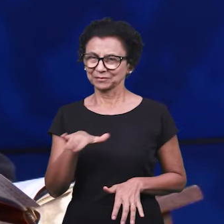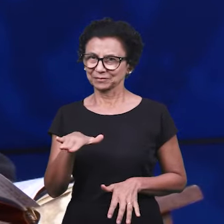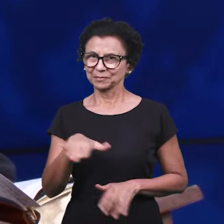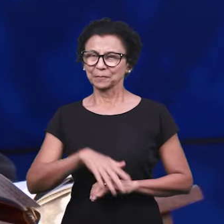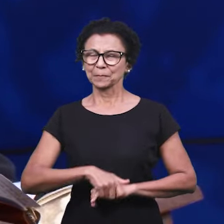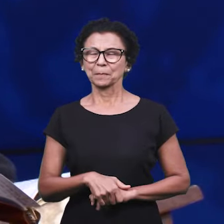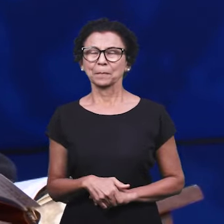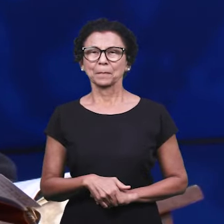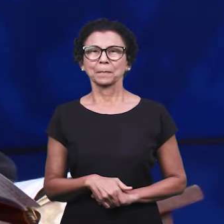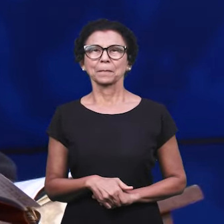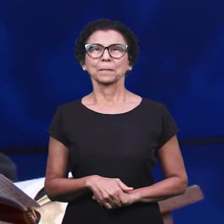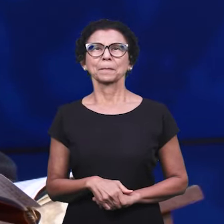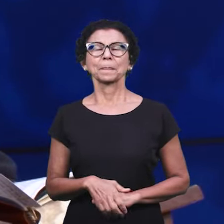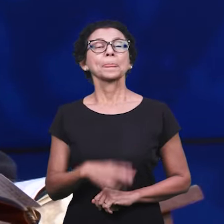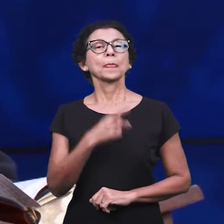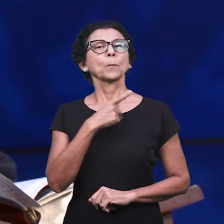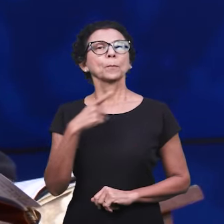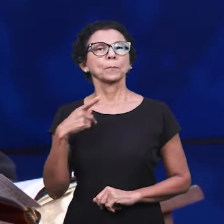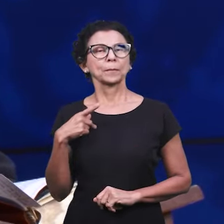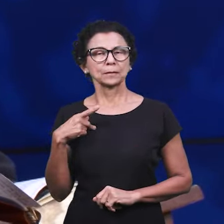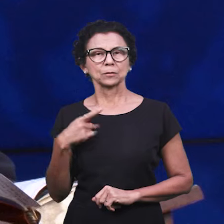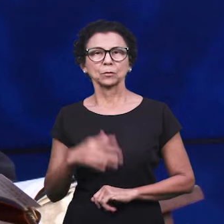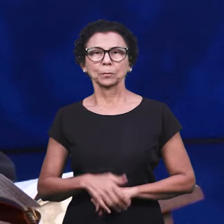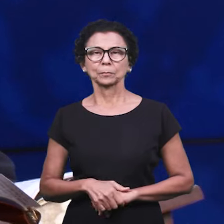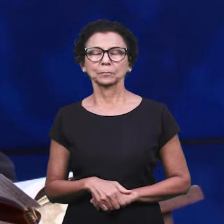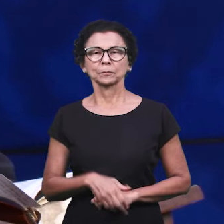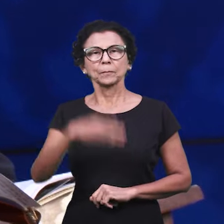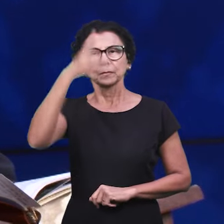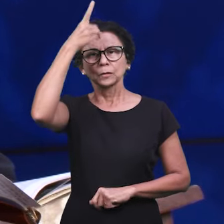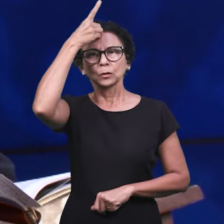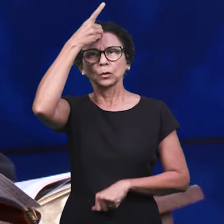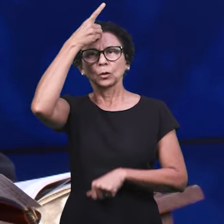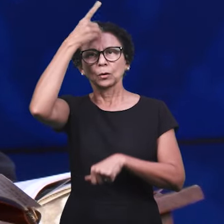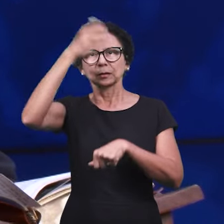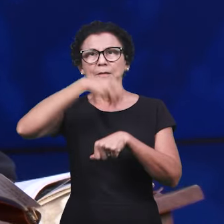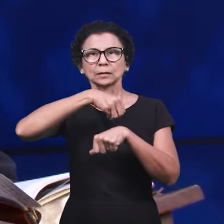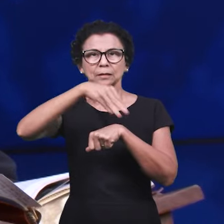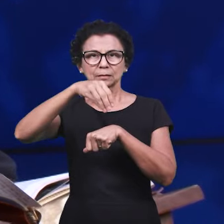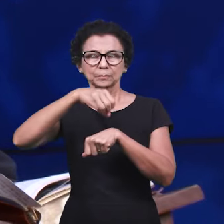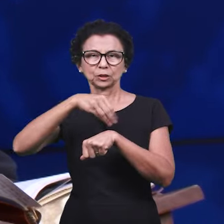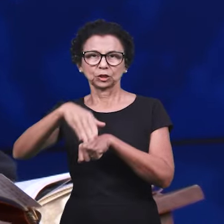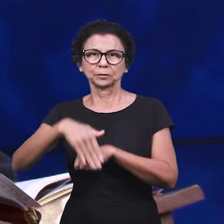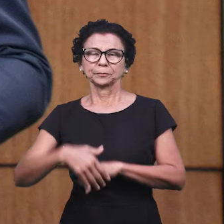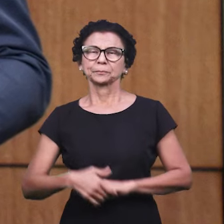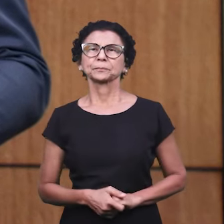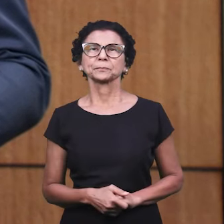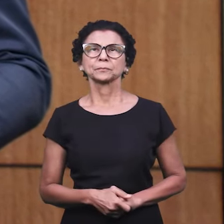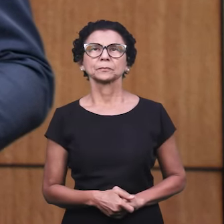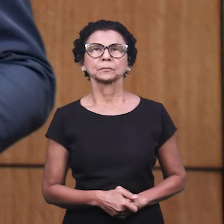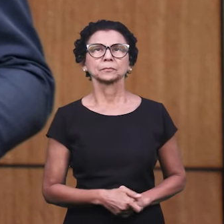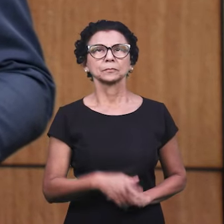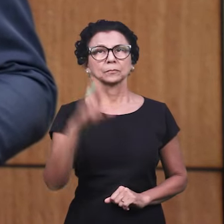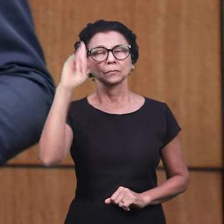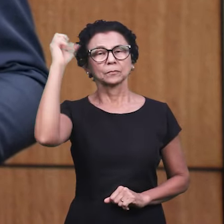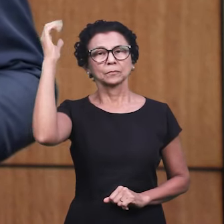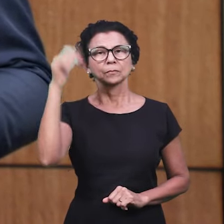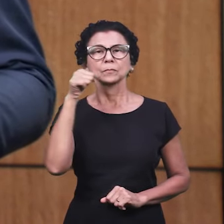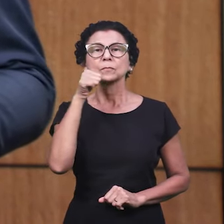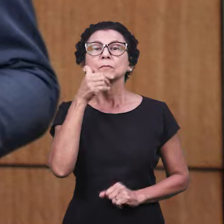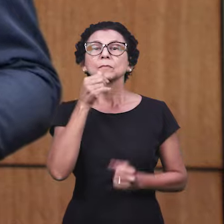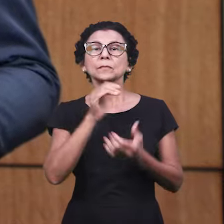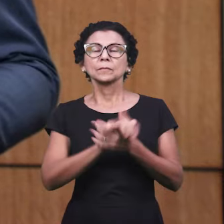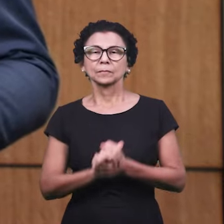nossos pastores estará transmitindo dons espirituais que o Senhor mostrou para este culto. O Senhor revelou um casal que tem